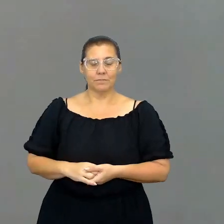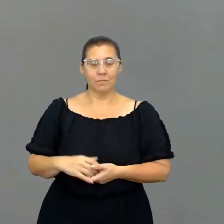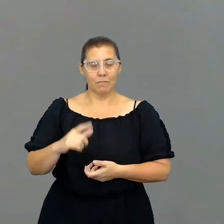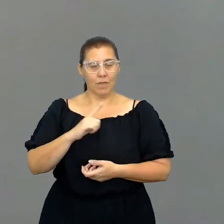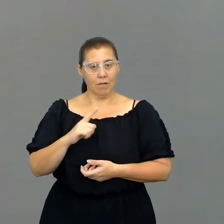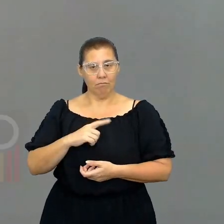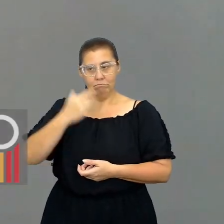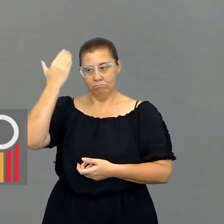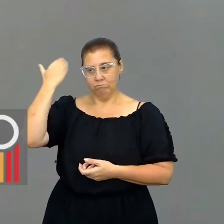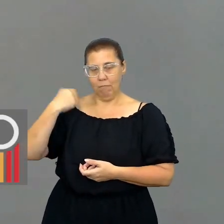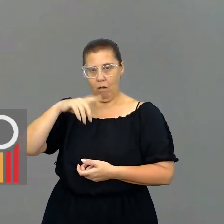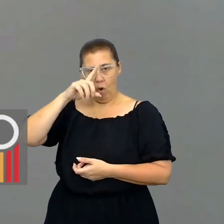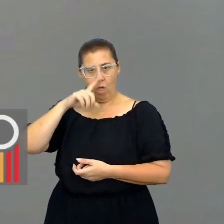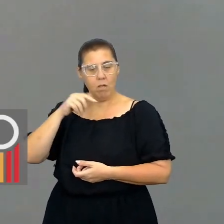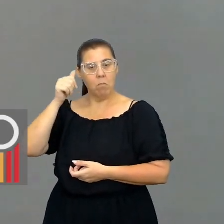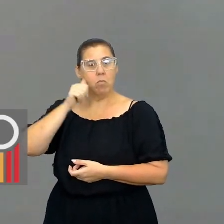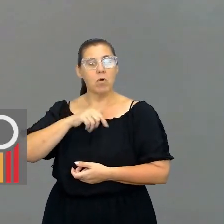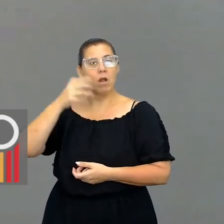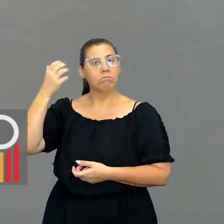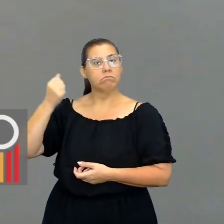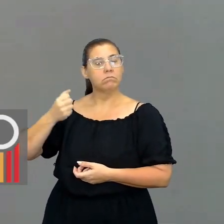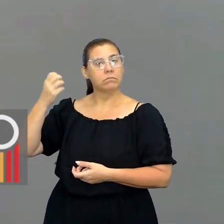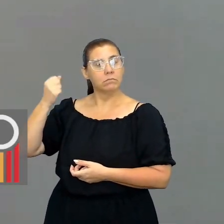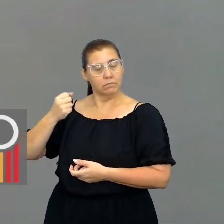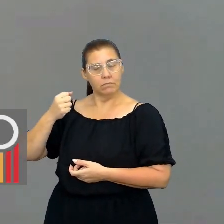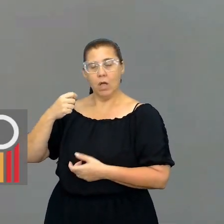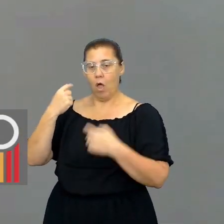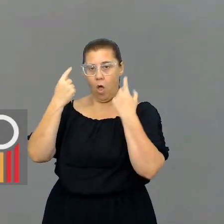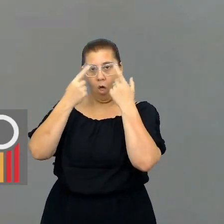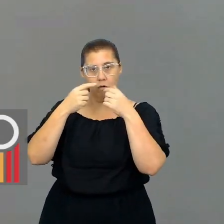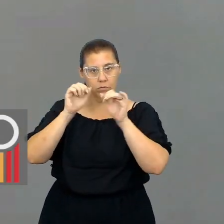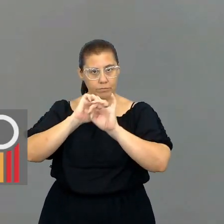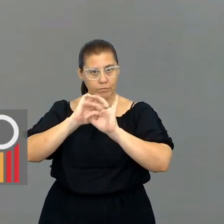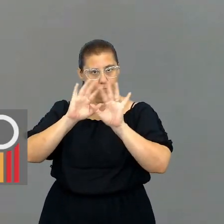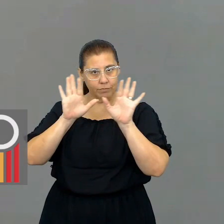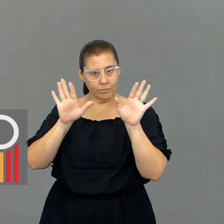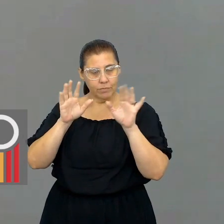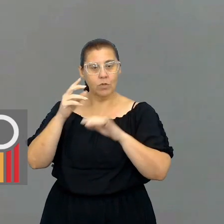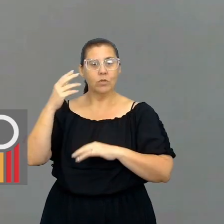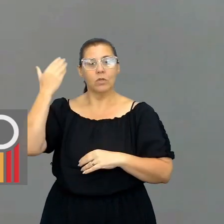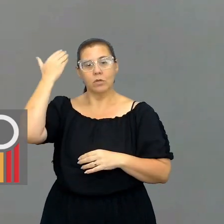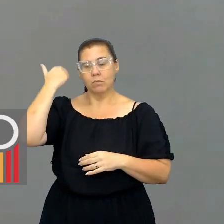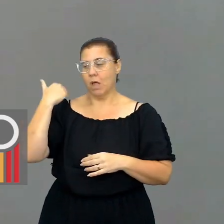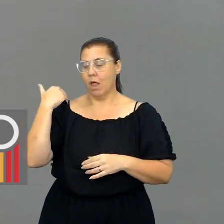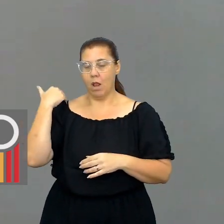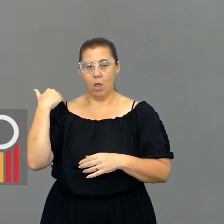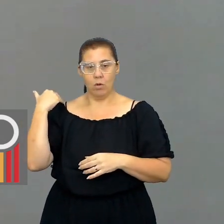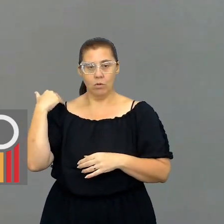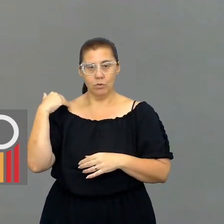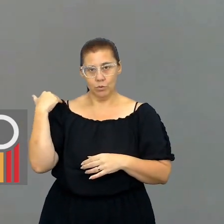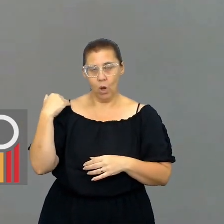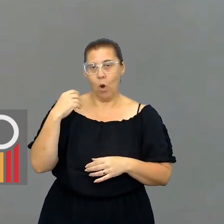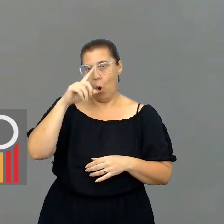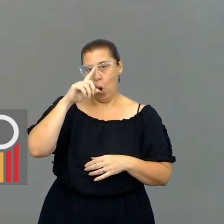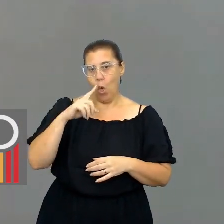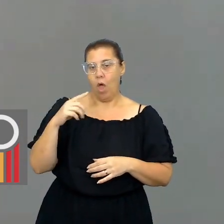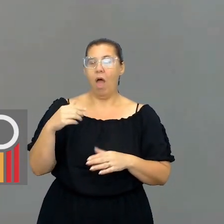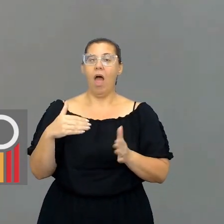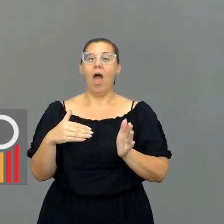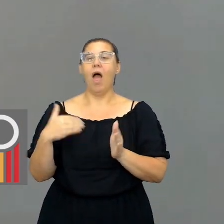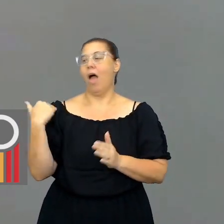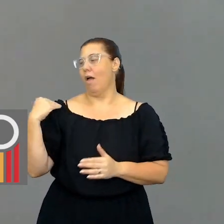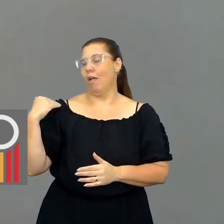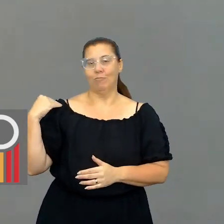tenho os cabelos loiros, eu sou uma mulher branca, de olhos claros, e os cabelos são loiros até a altura